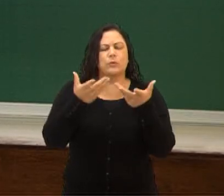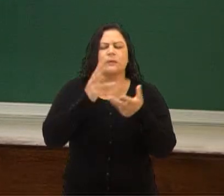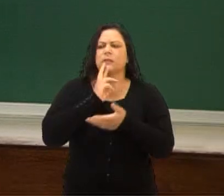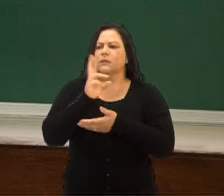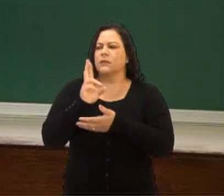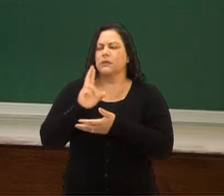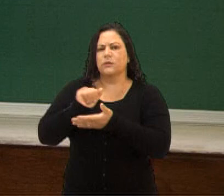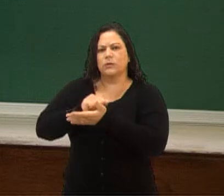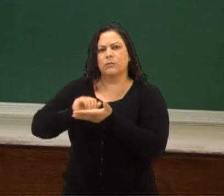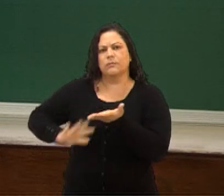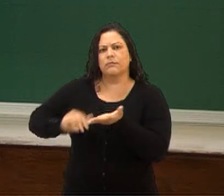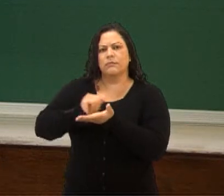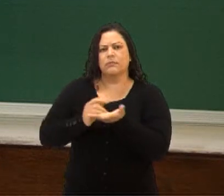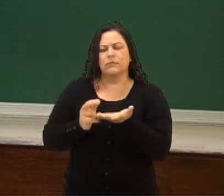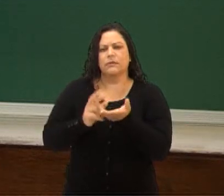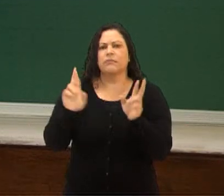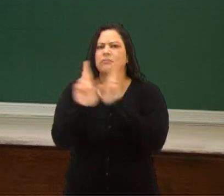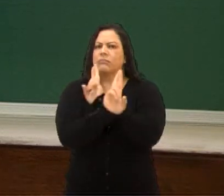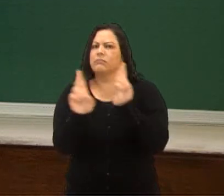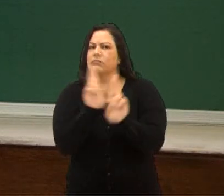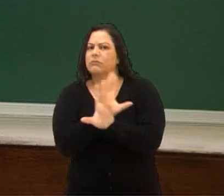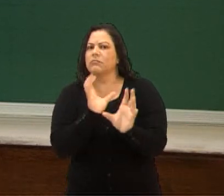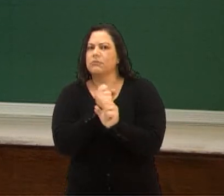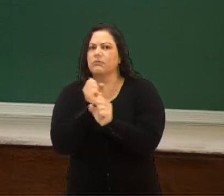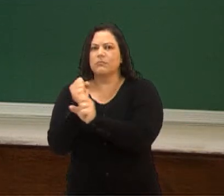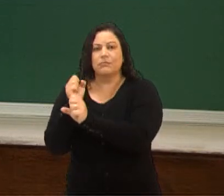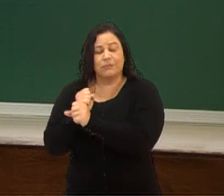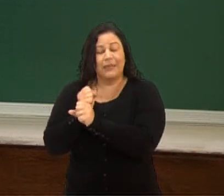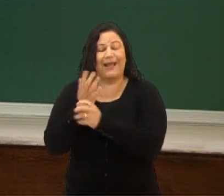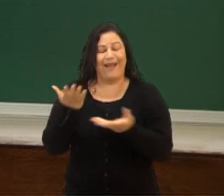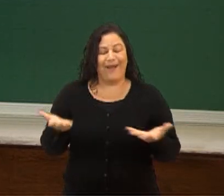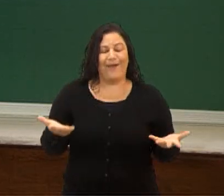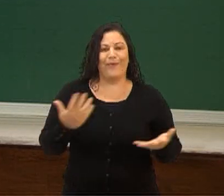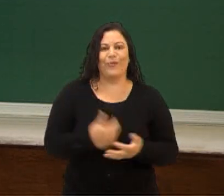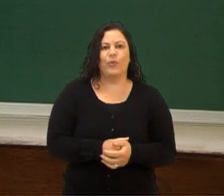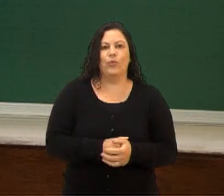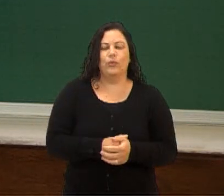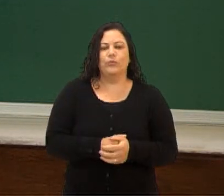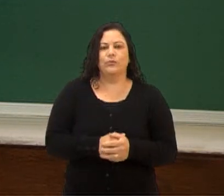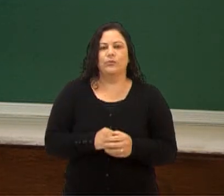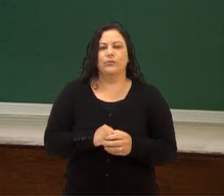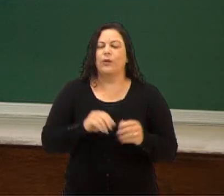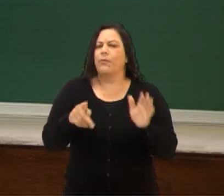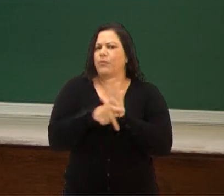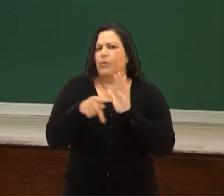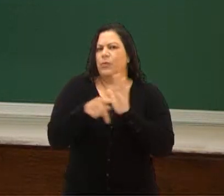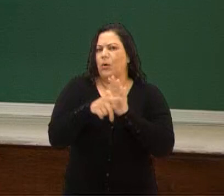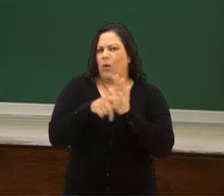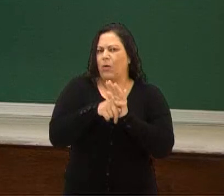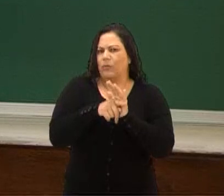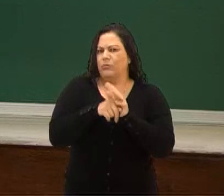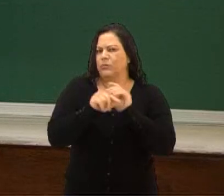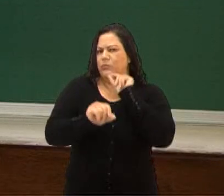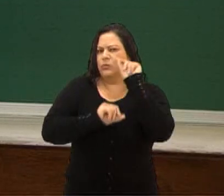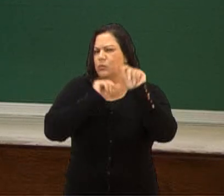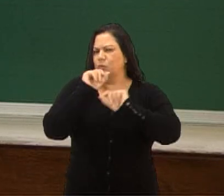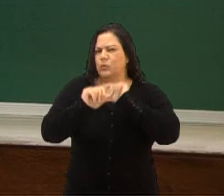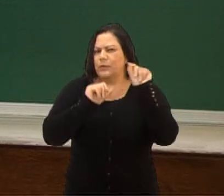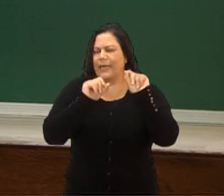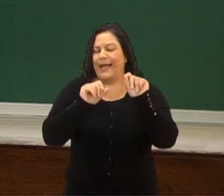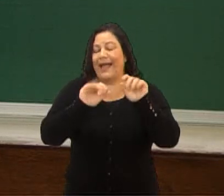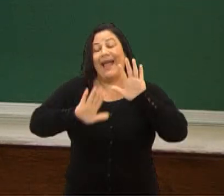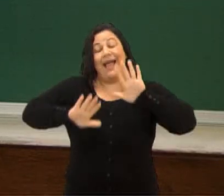resolver um exercício está relacionado ao cálculo, está relacionado a um aspecto algébrico. Muitas vezes está